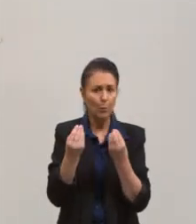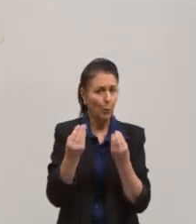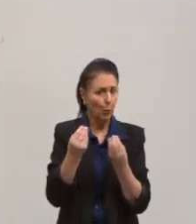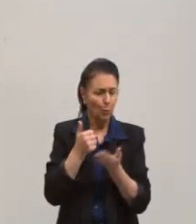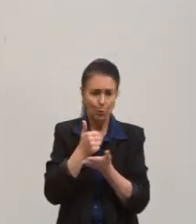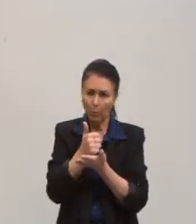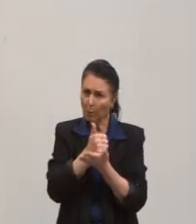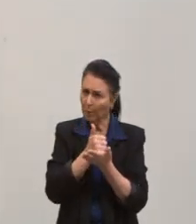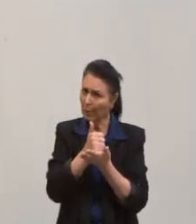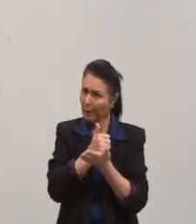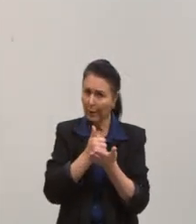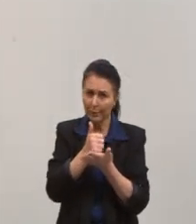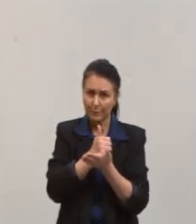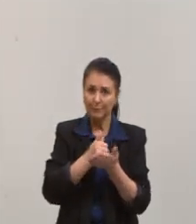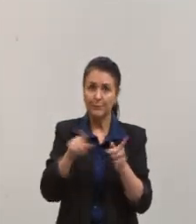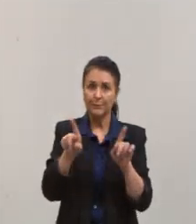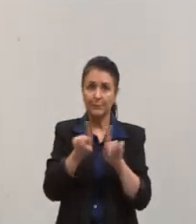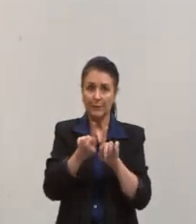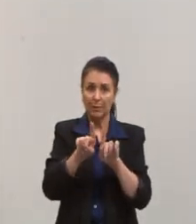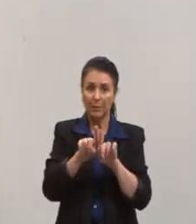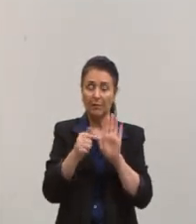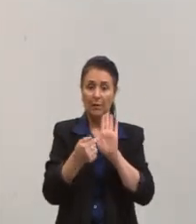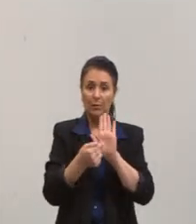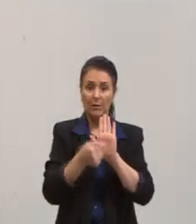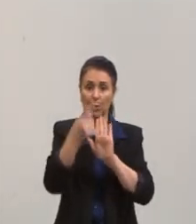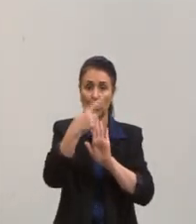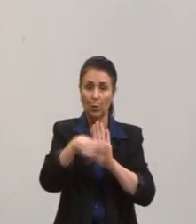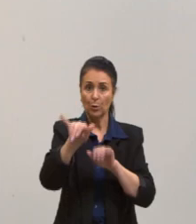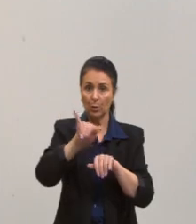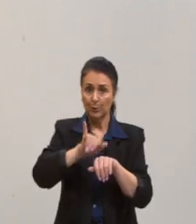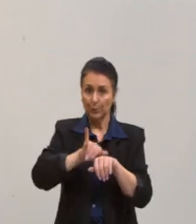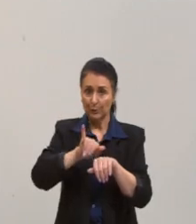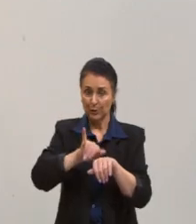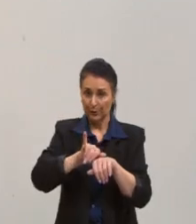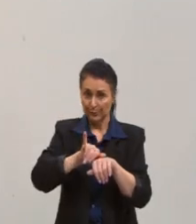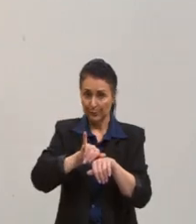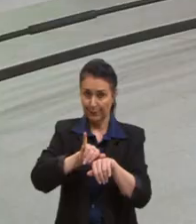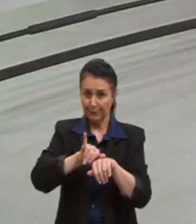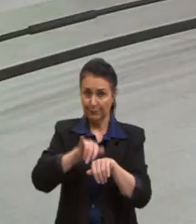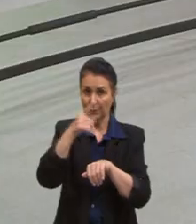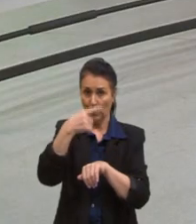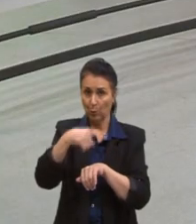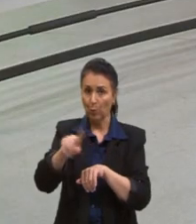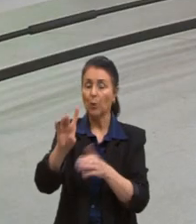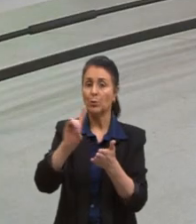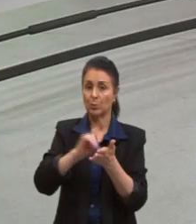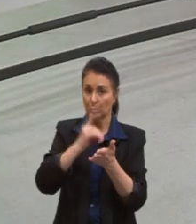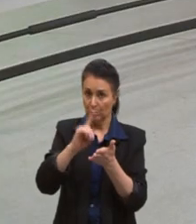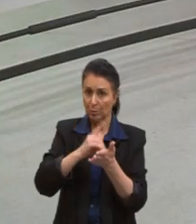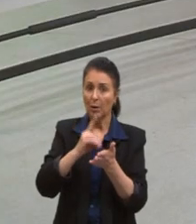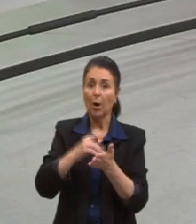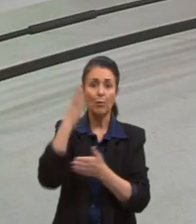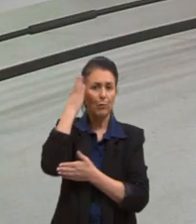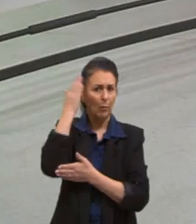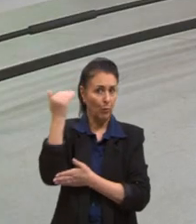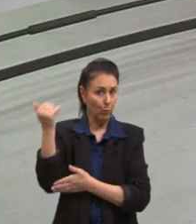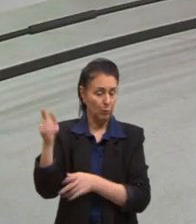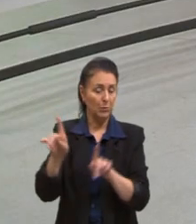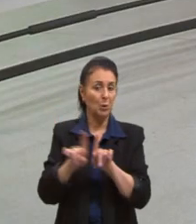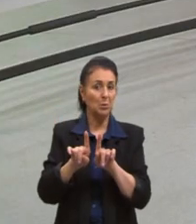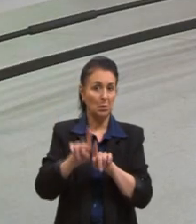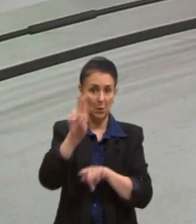também trouxe aqui um Collins certo pessoal um Collins é outro famosíssimo dicionário